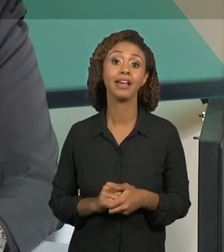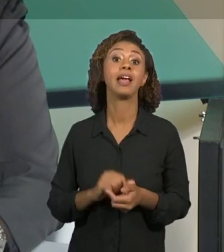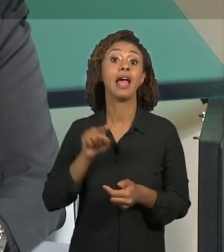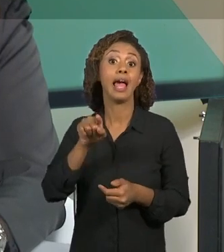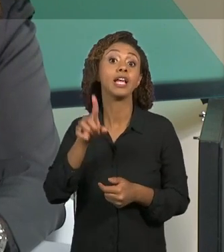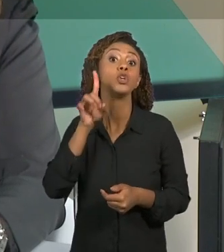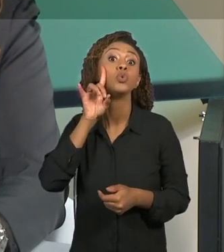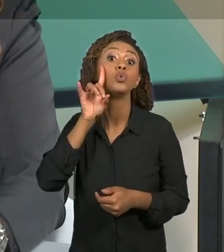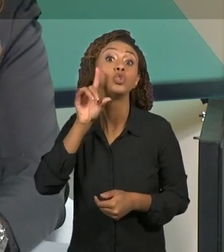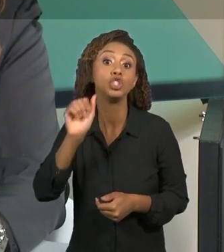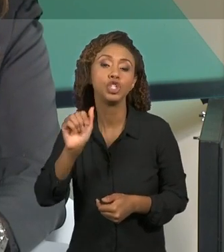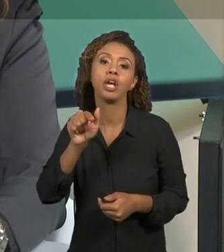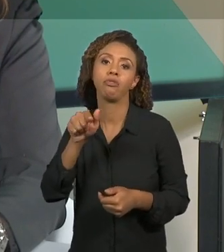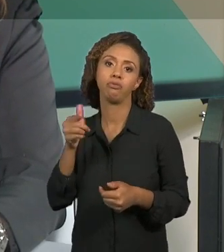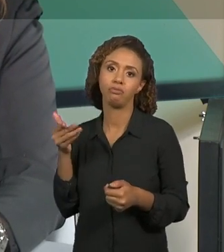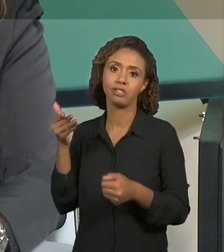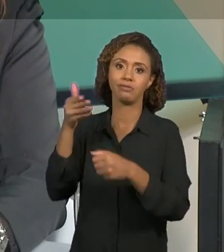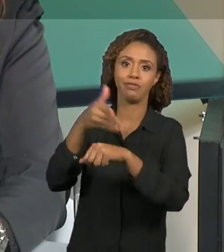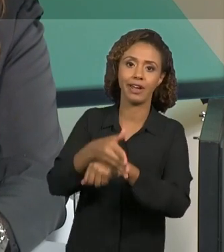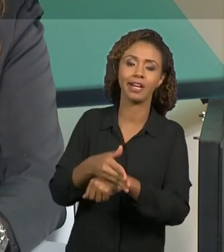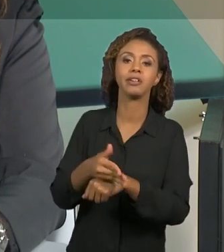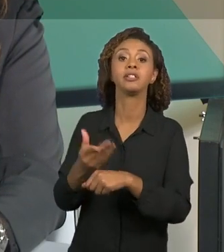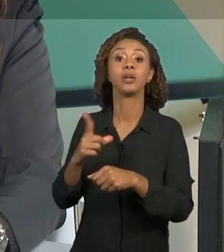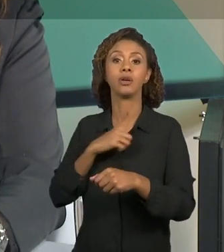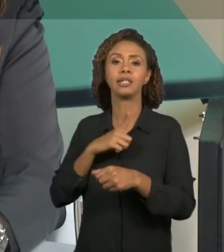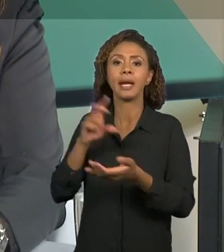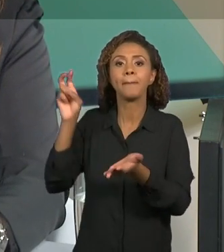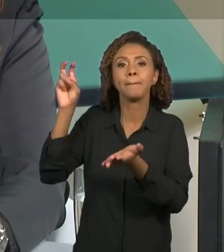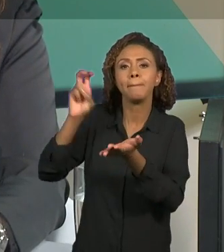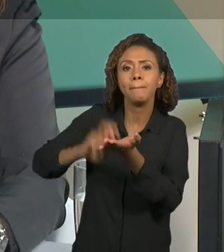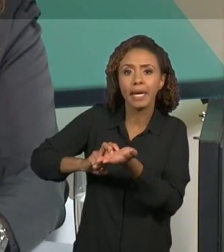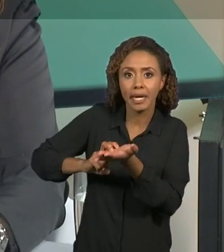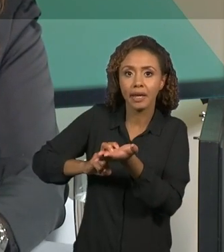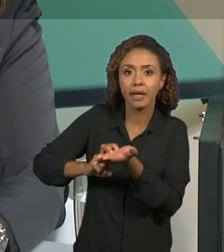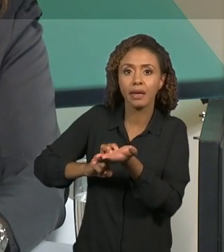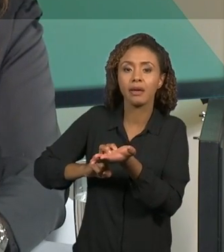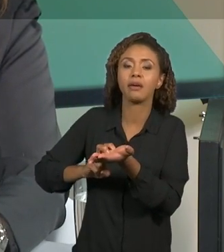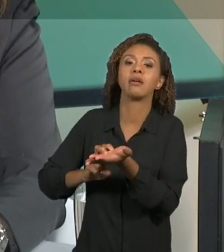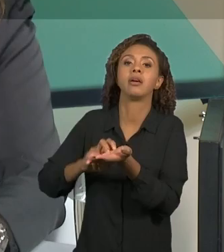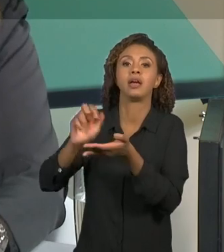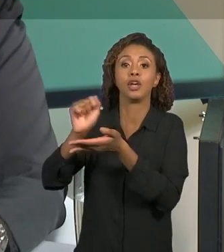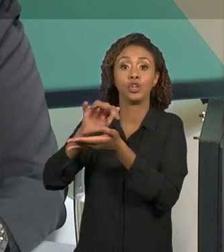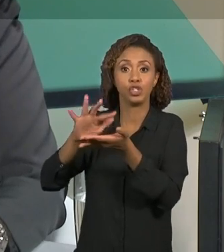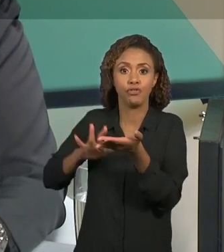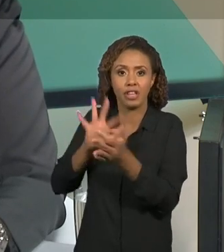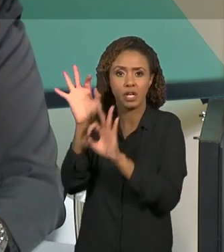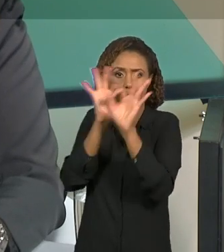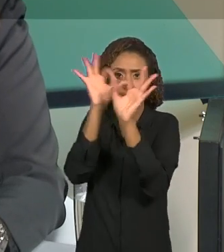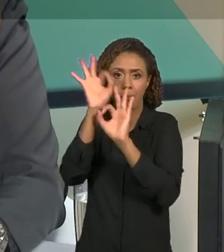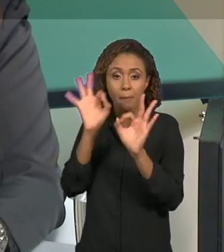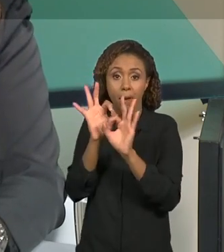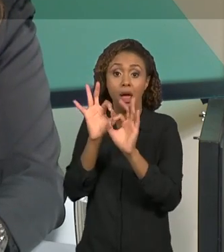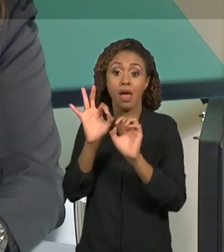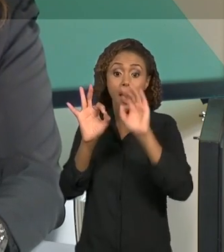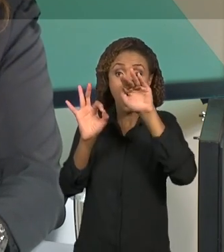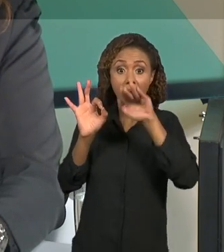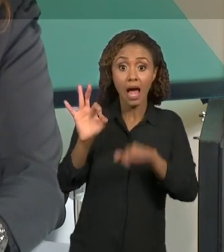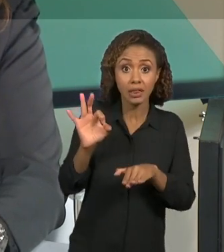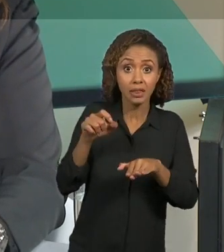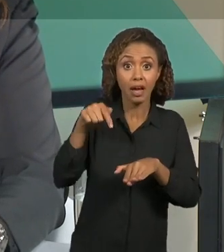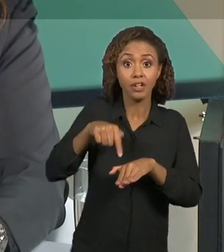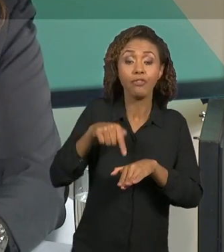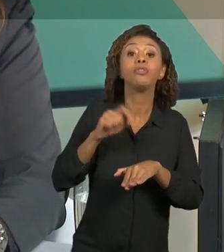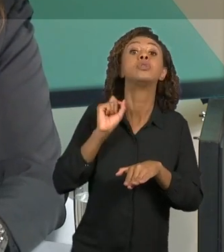passar um dia tá então previsto uma atividade no período da manhã para você se organizar para no período da tarde você